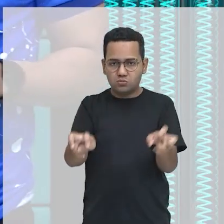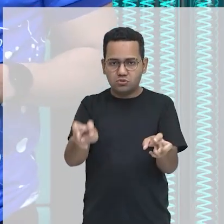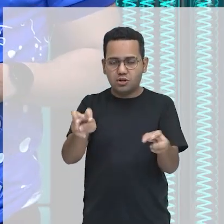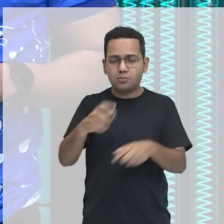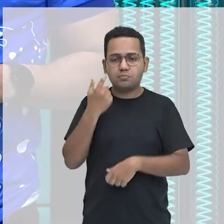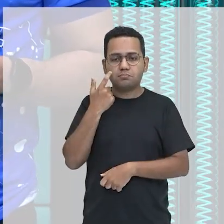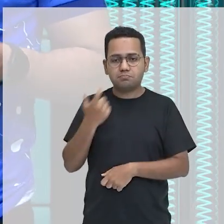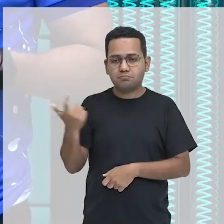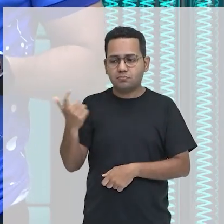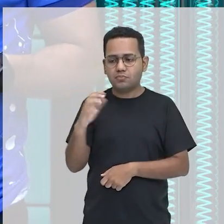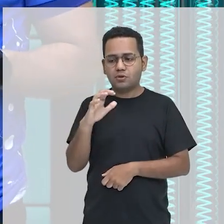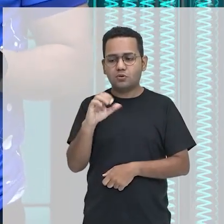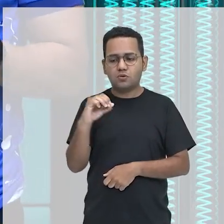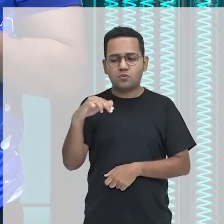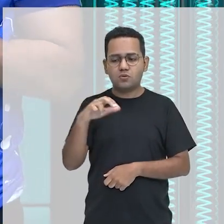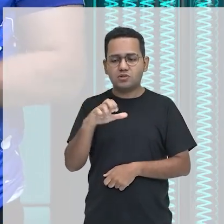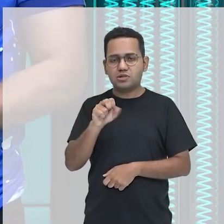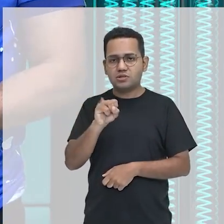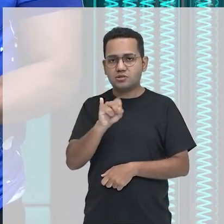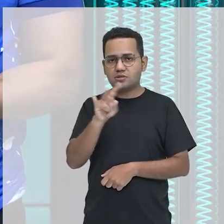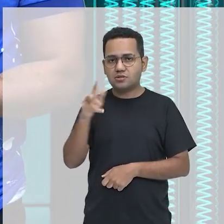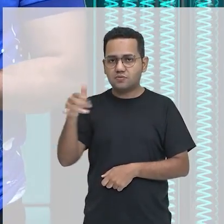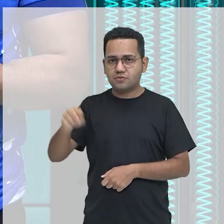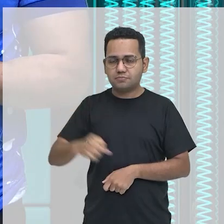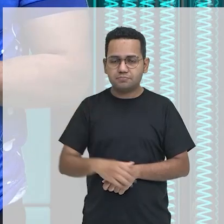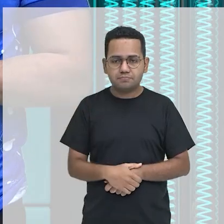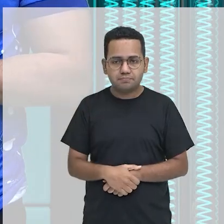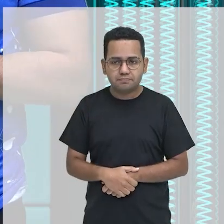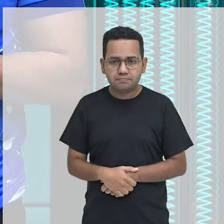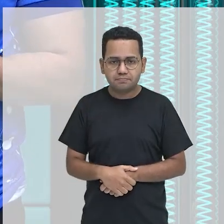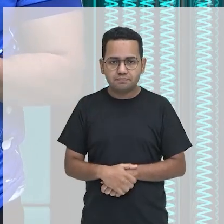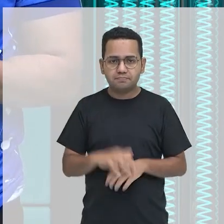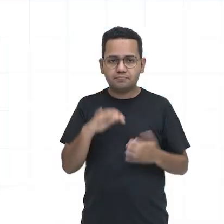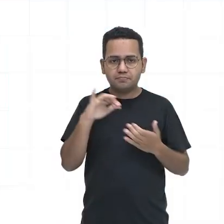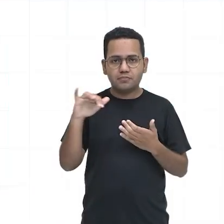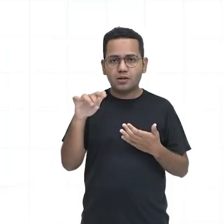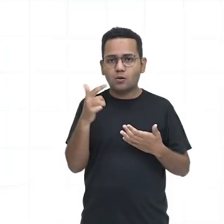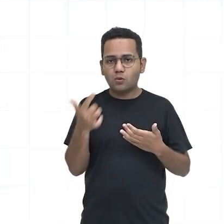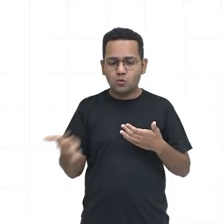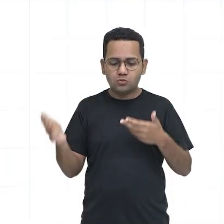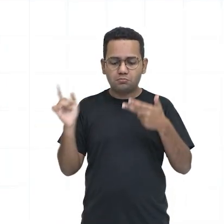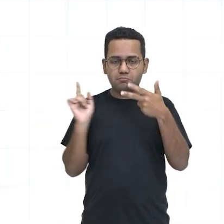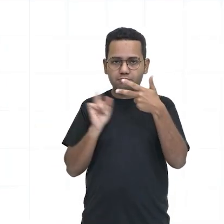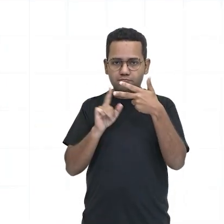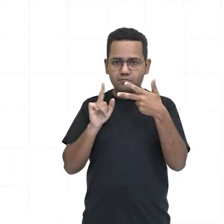certo? Agora eu vou mostrar para vocês algumas orações subordinadas temporais. Vamos lá?